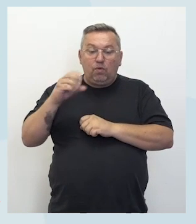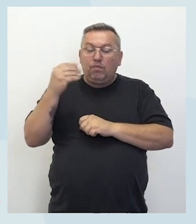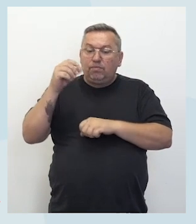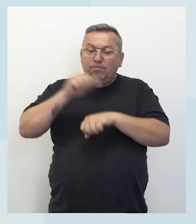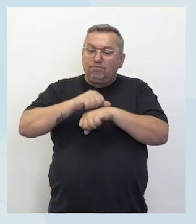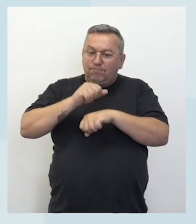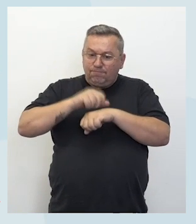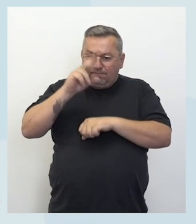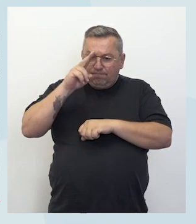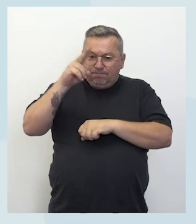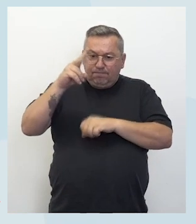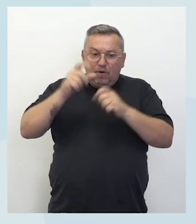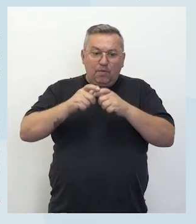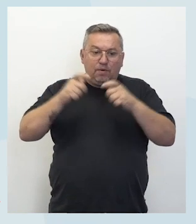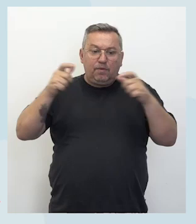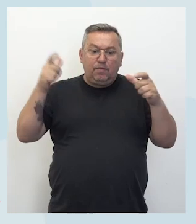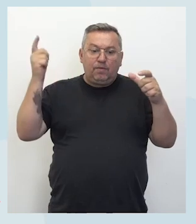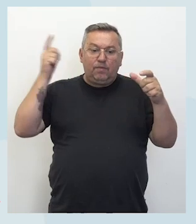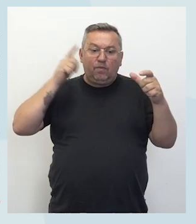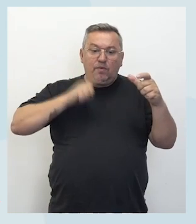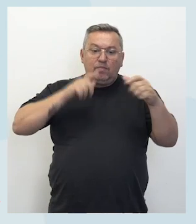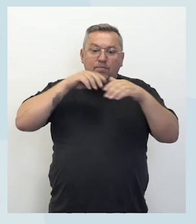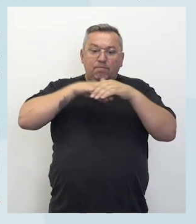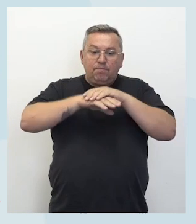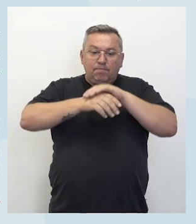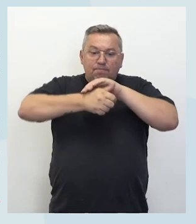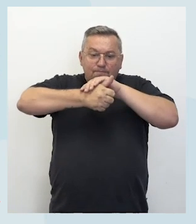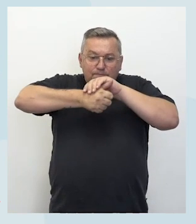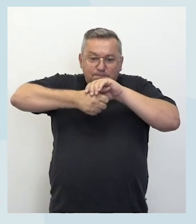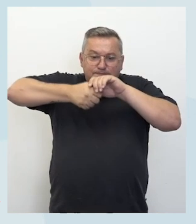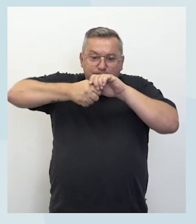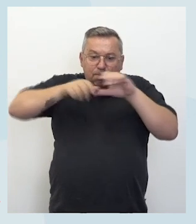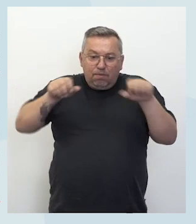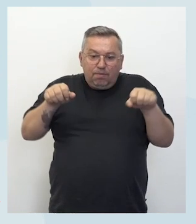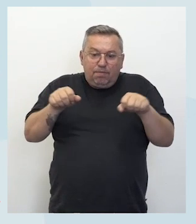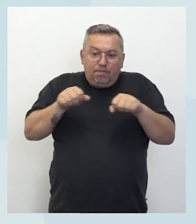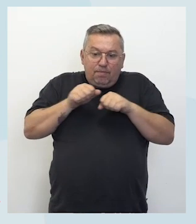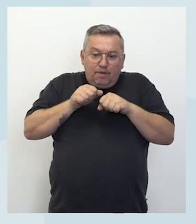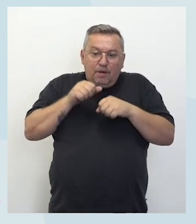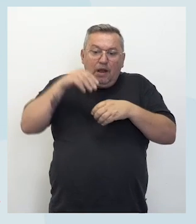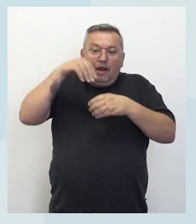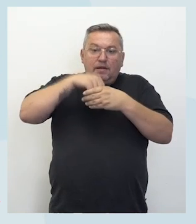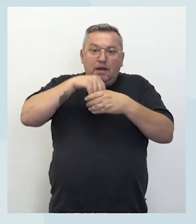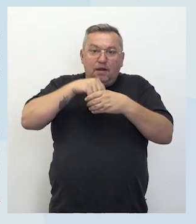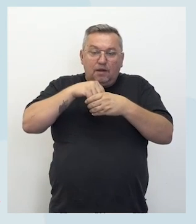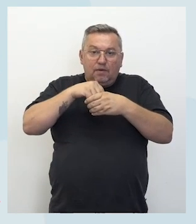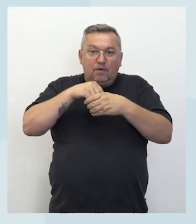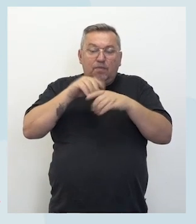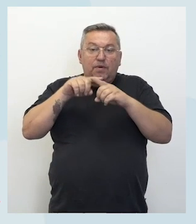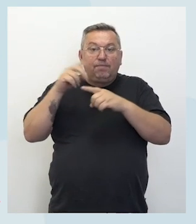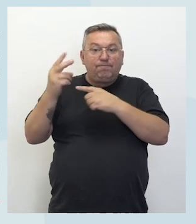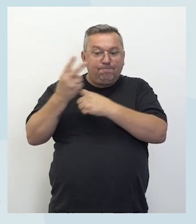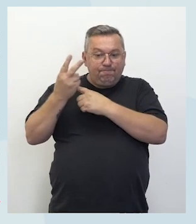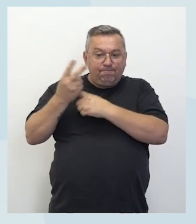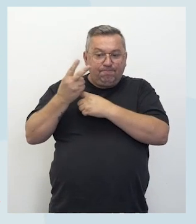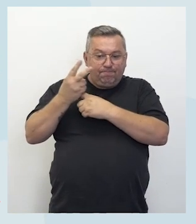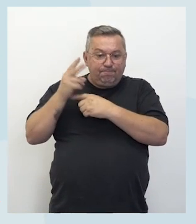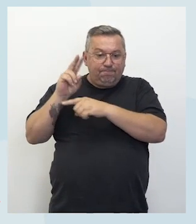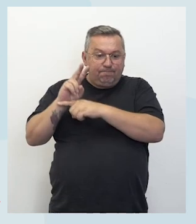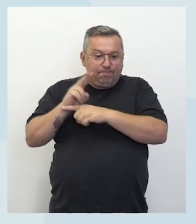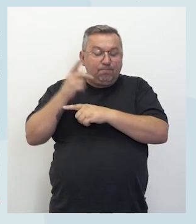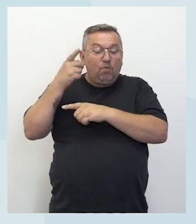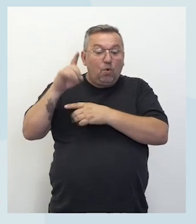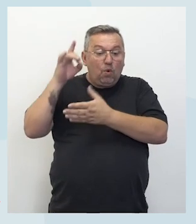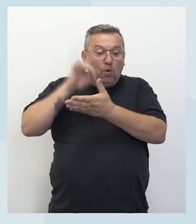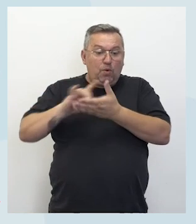e forte. A maioria delas consegue esconder a cabeça, as pernas e a cauda dentro do casco para se proteger dos